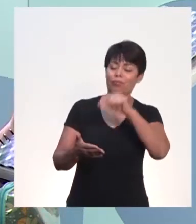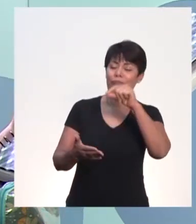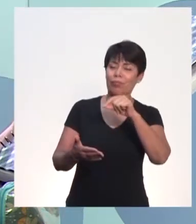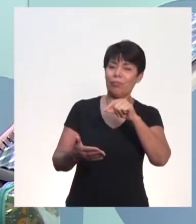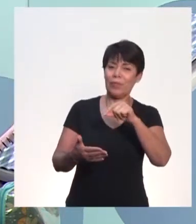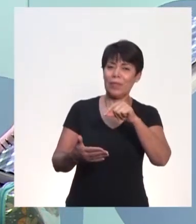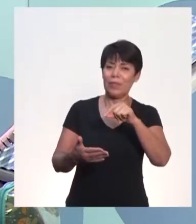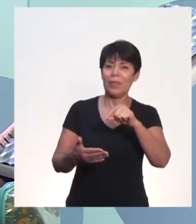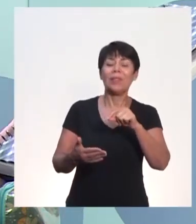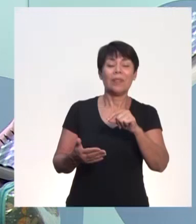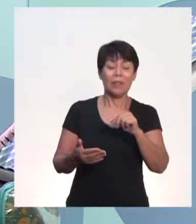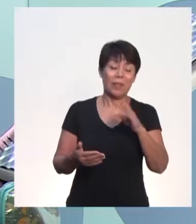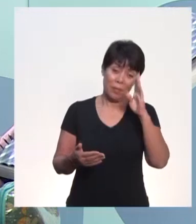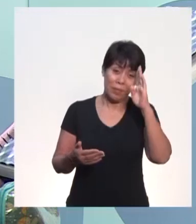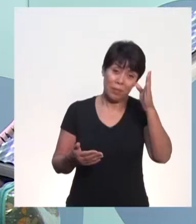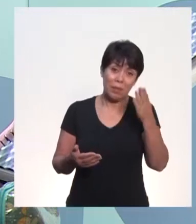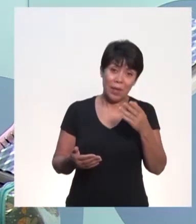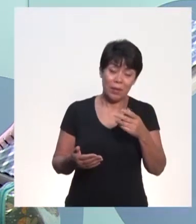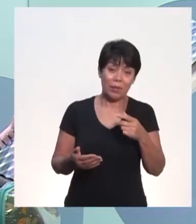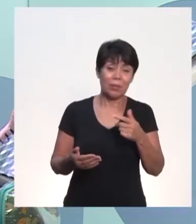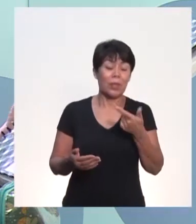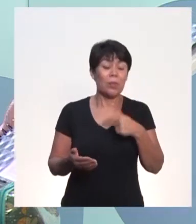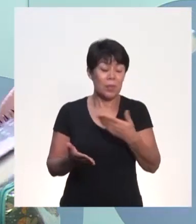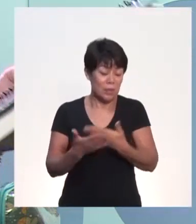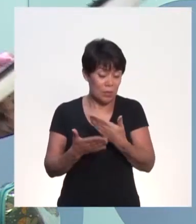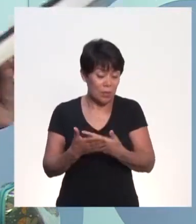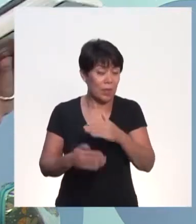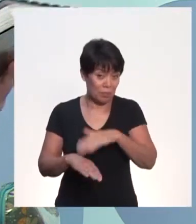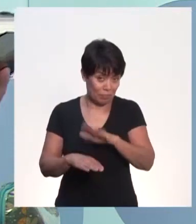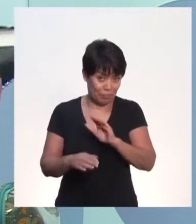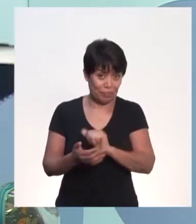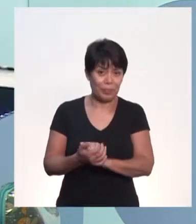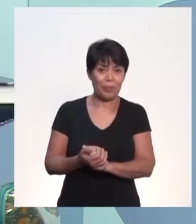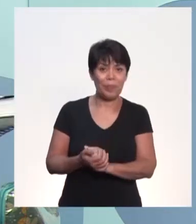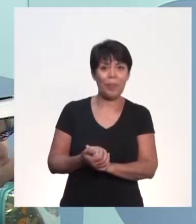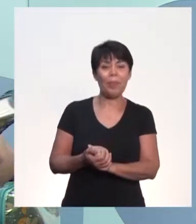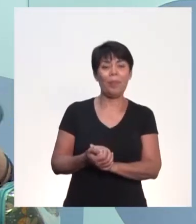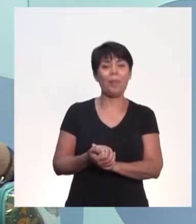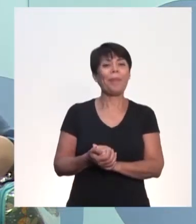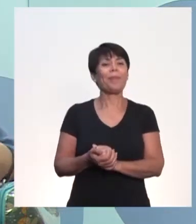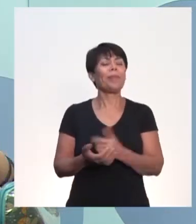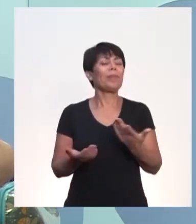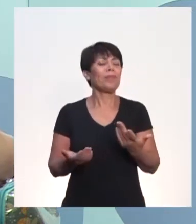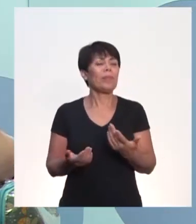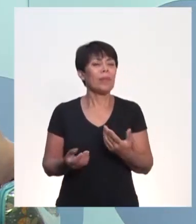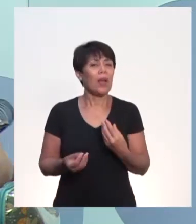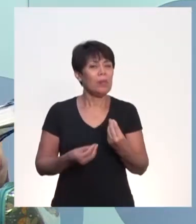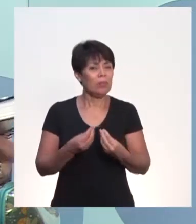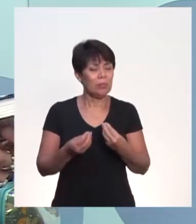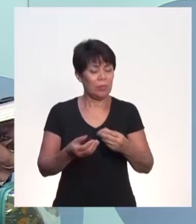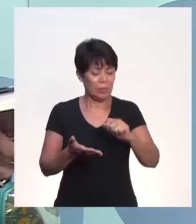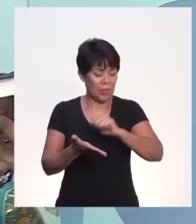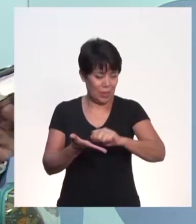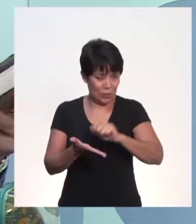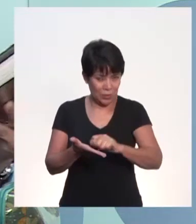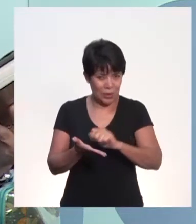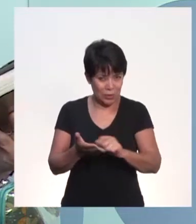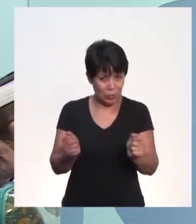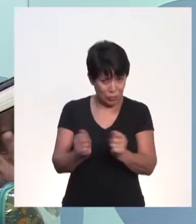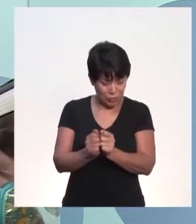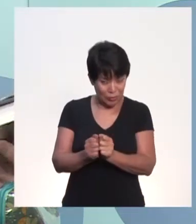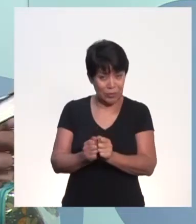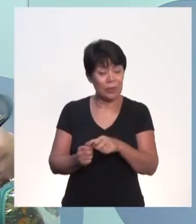para o que eu preciso aprofundar, para o que eu preciso estudar. Quando a gente vai fazendo anotações,